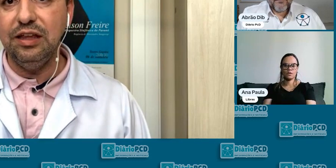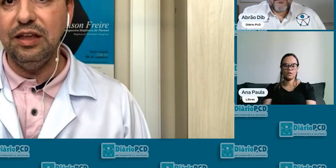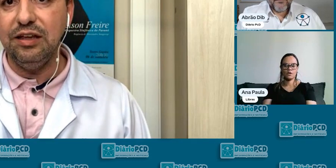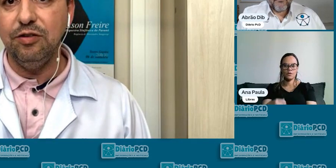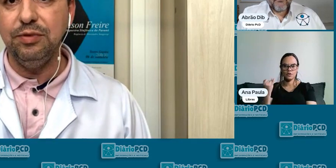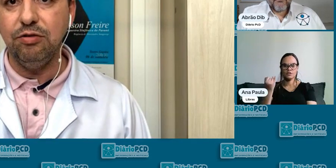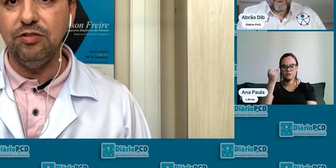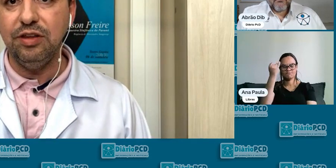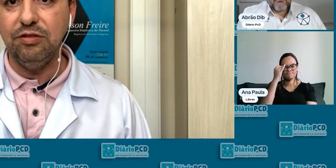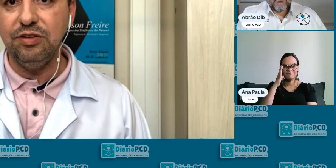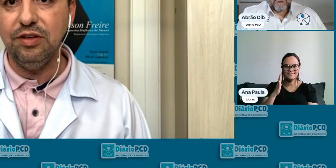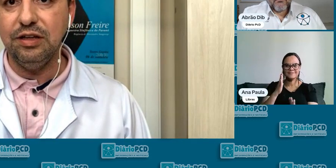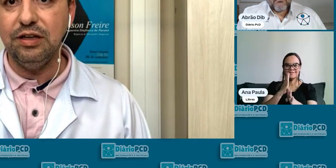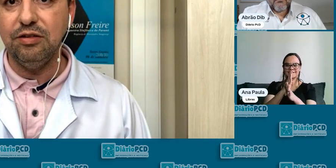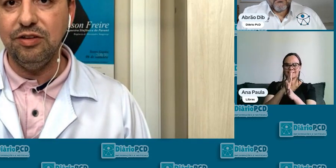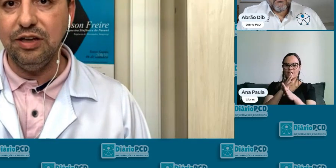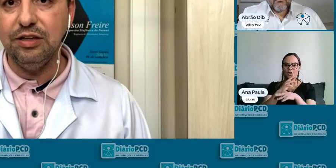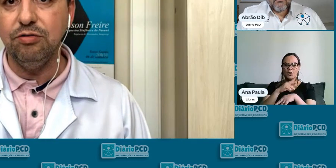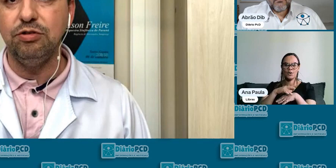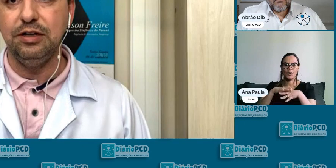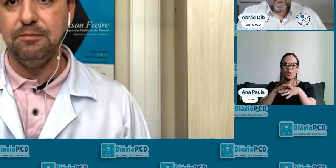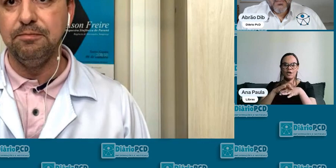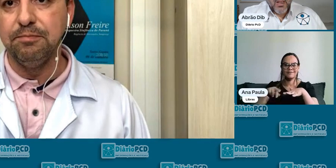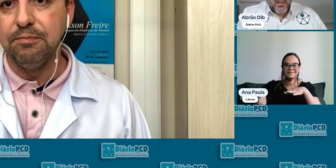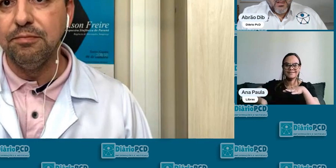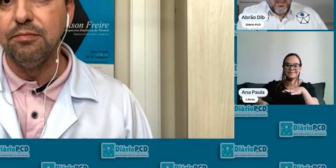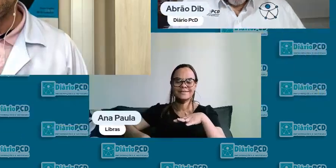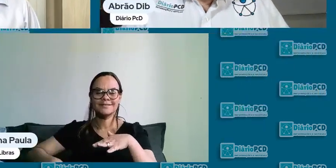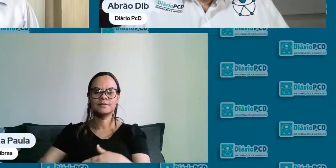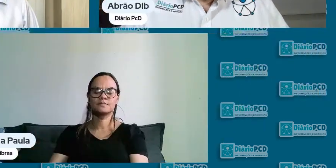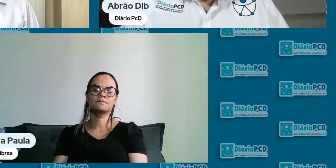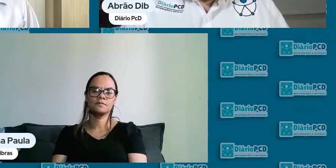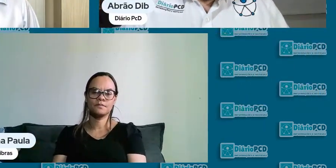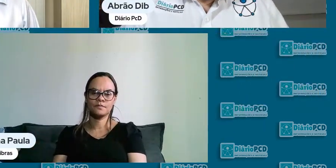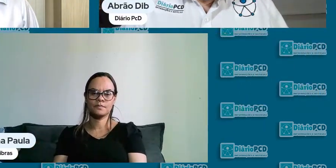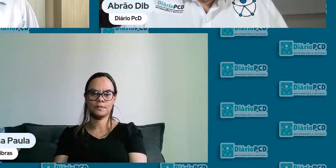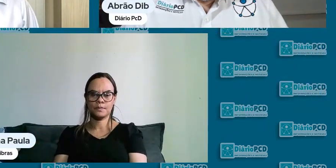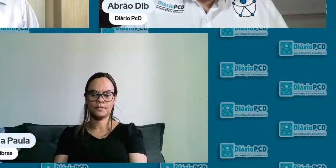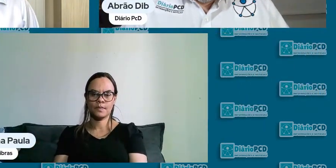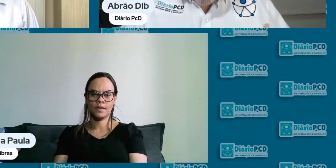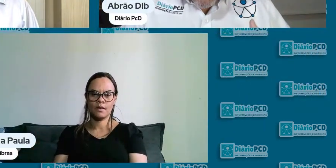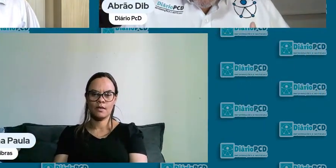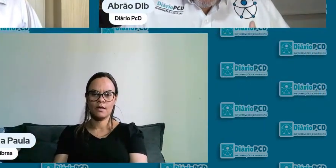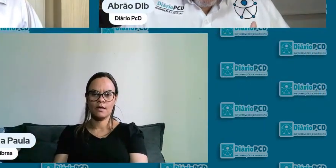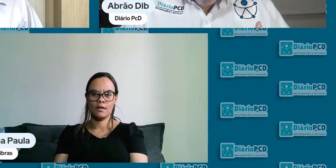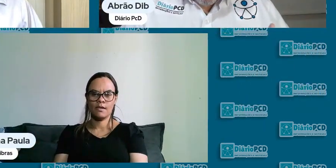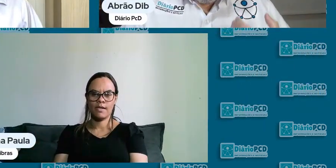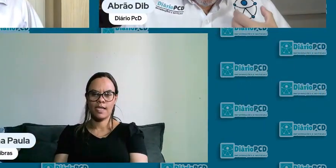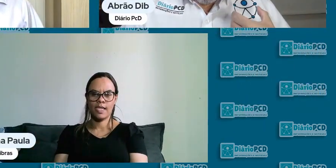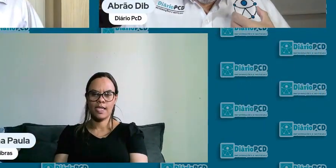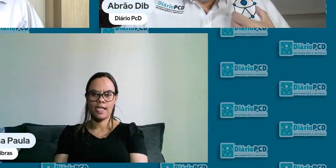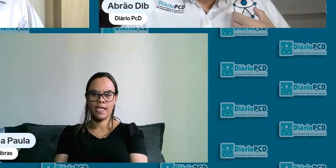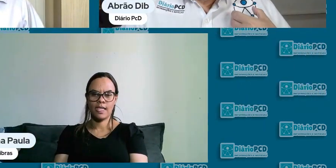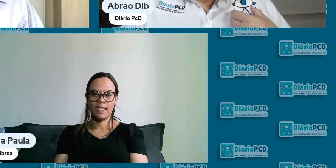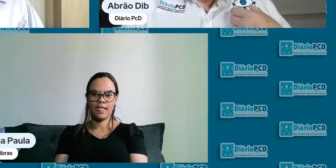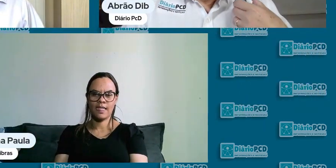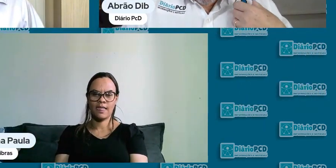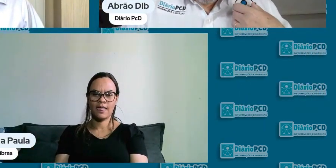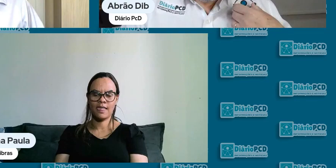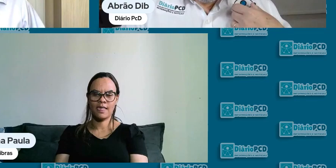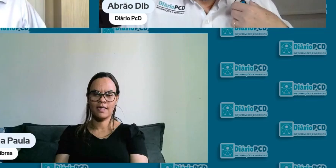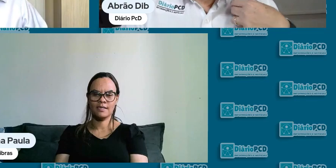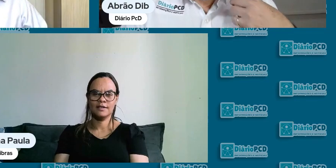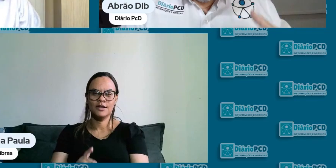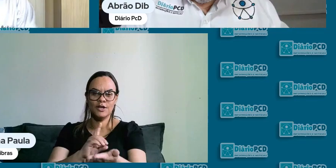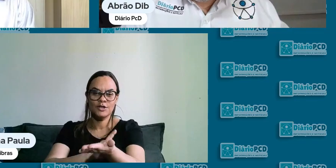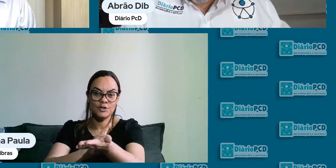importância da detecção precoce da doença renal crônica. O doutor René parece que está falando para mim aqui, porque